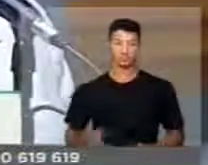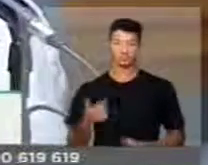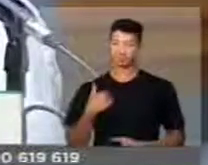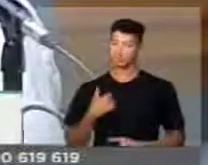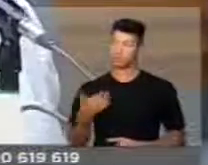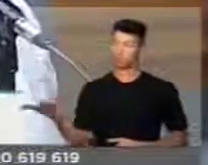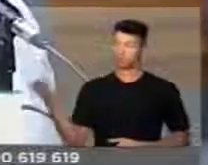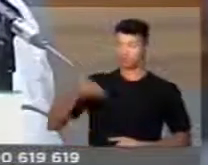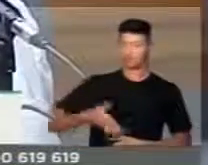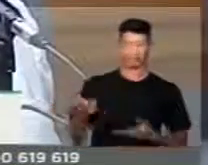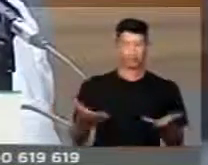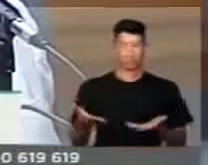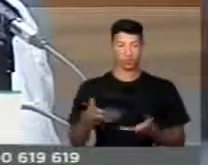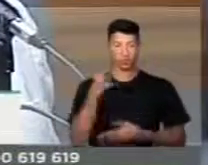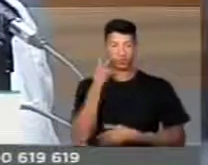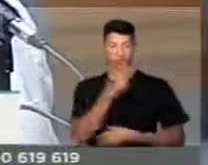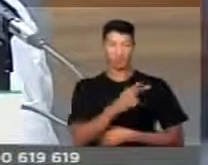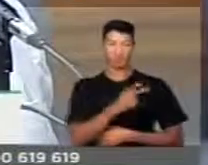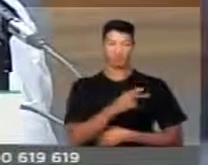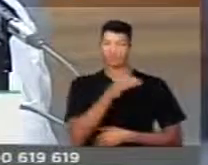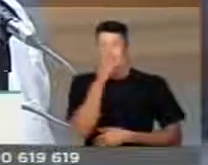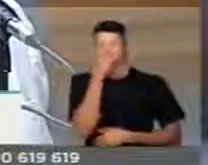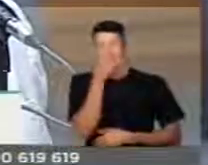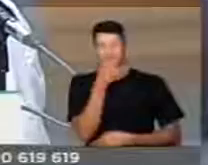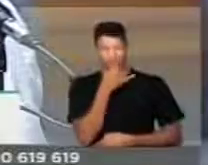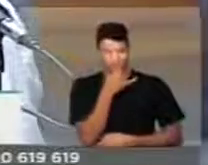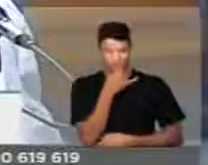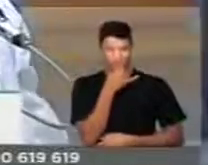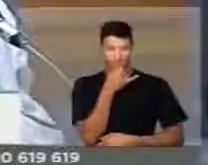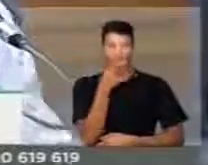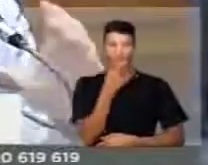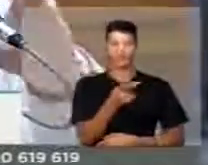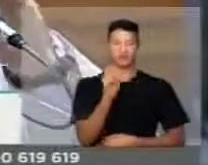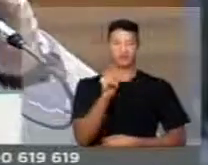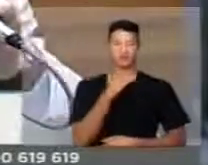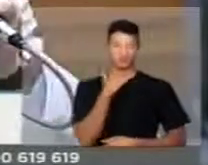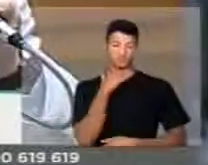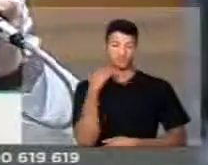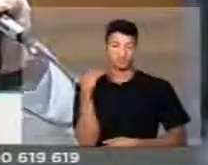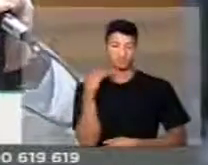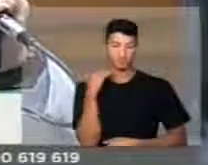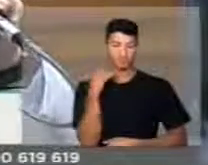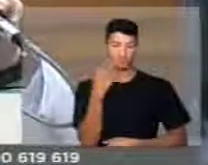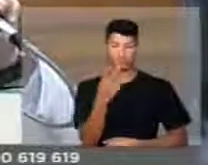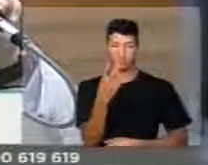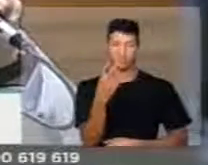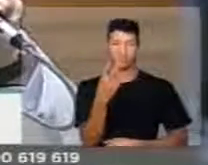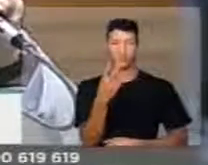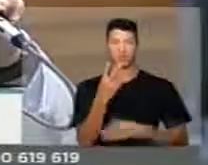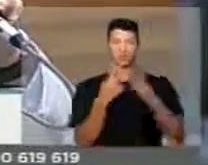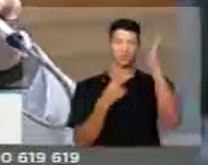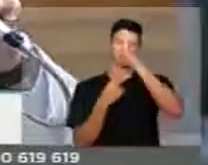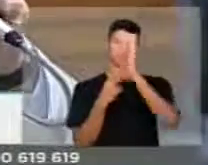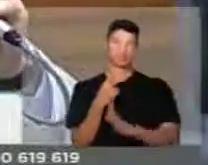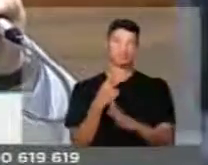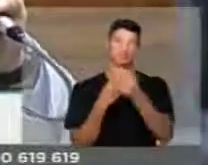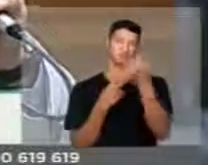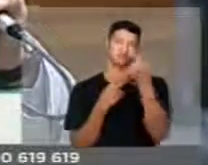tribuna para, com muita tristeza, registrar o falecimento de dois grandes